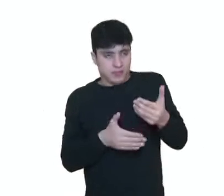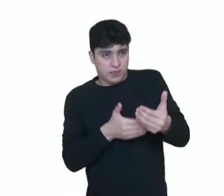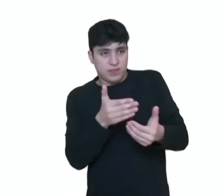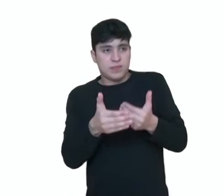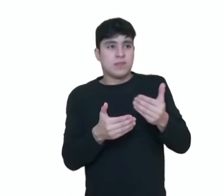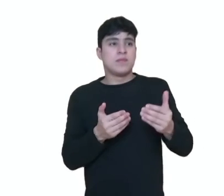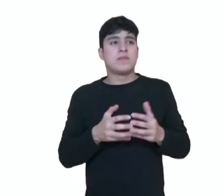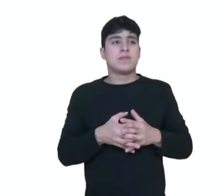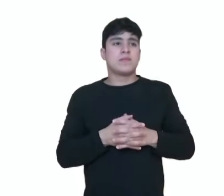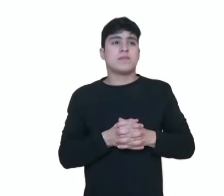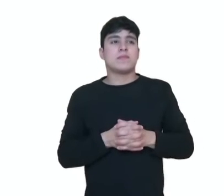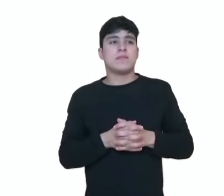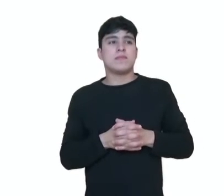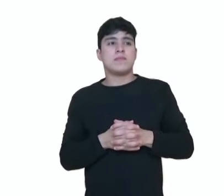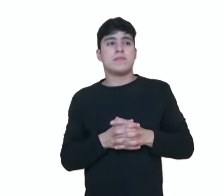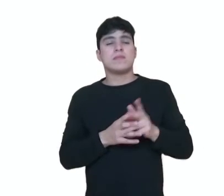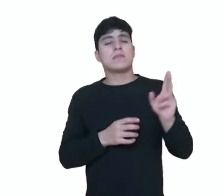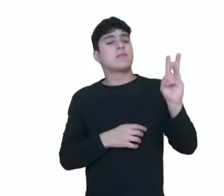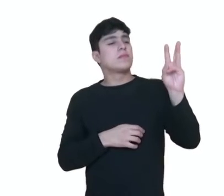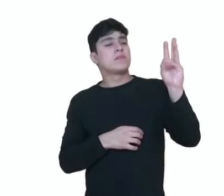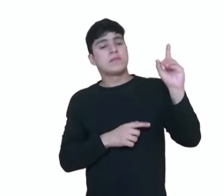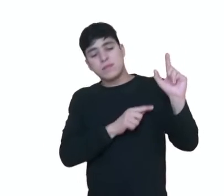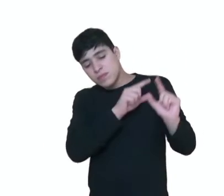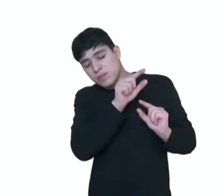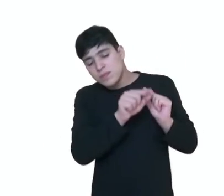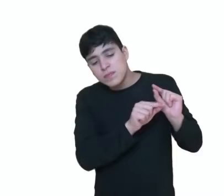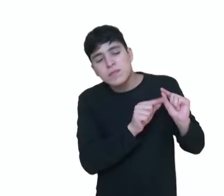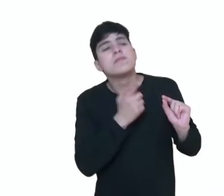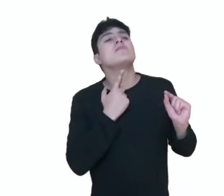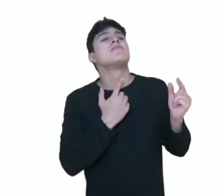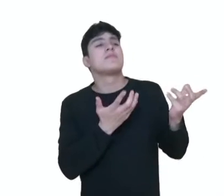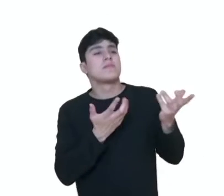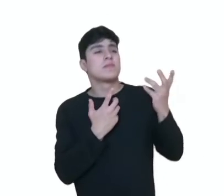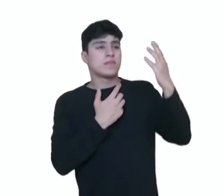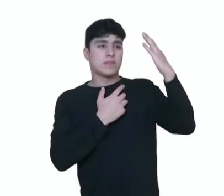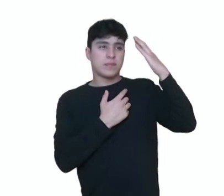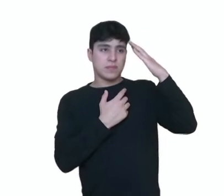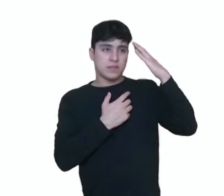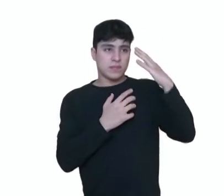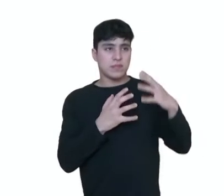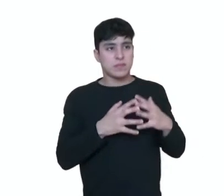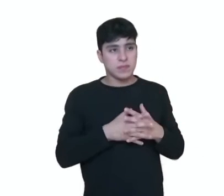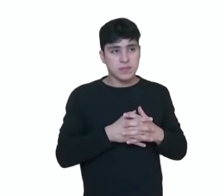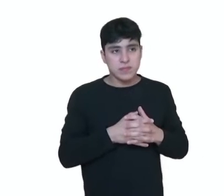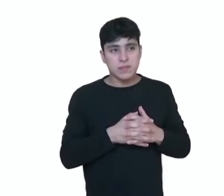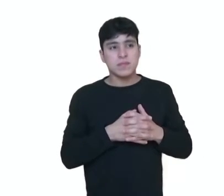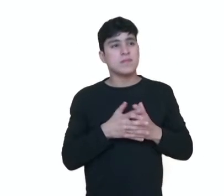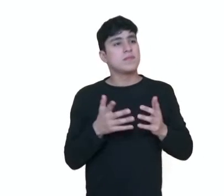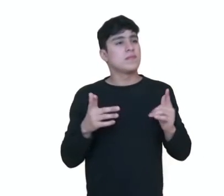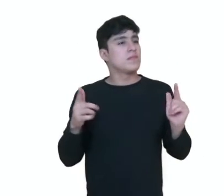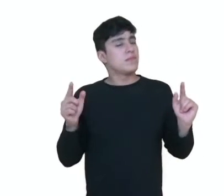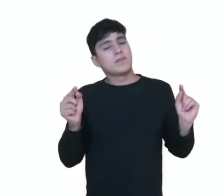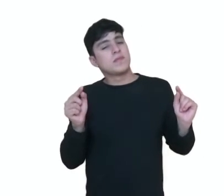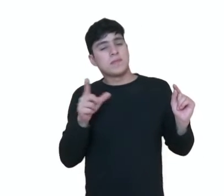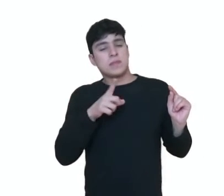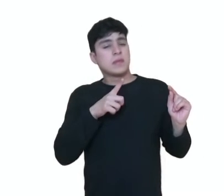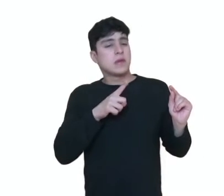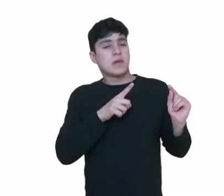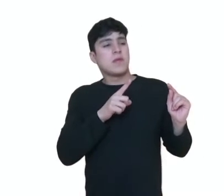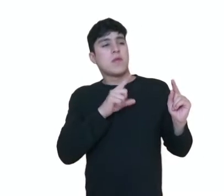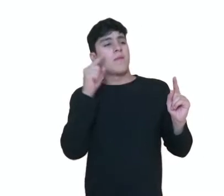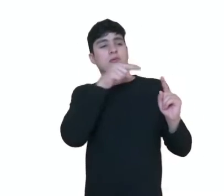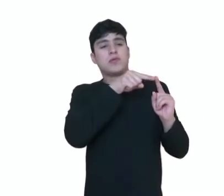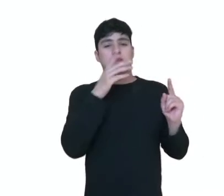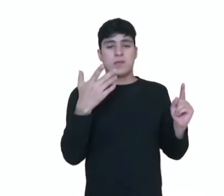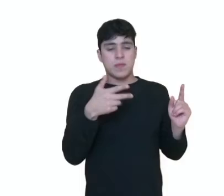passos. Letra W, o que eu quero saber, de want, né? Aqui a ideia é ter um propósito.